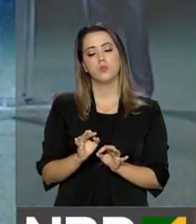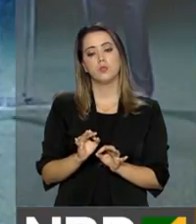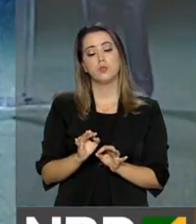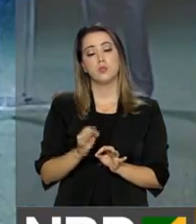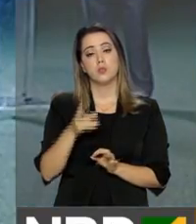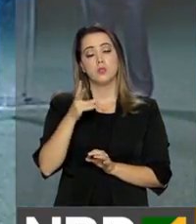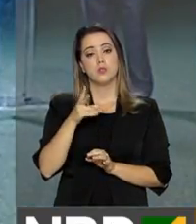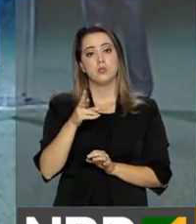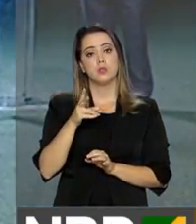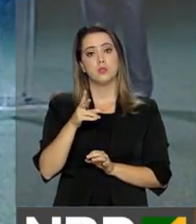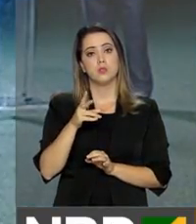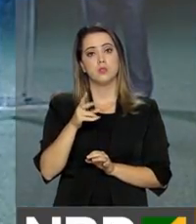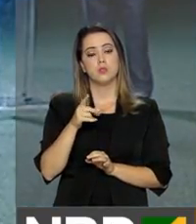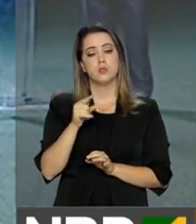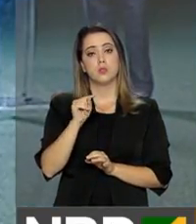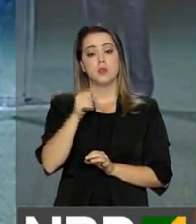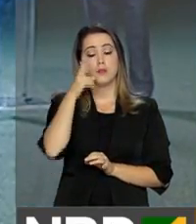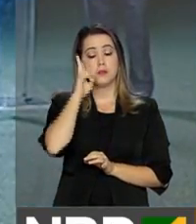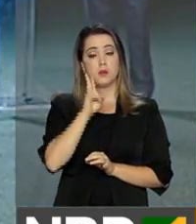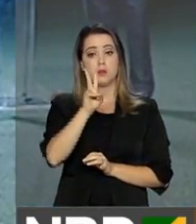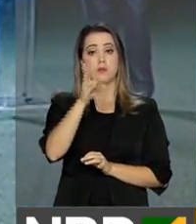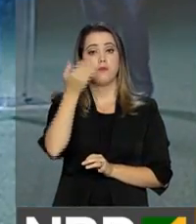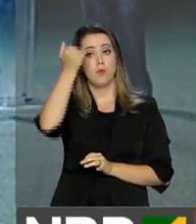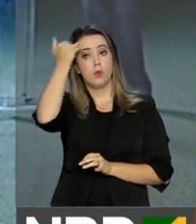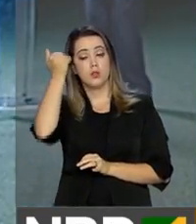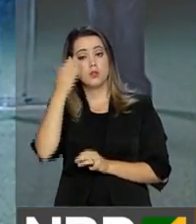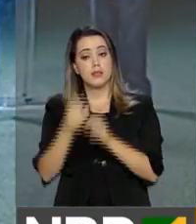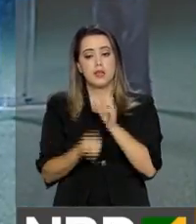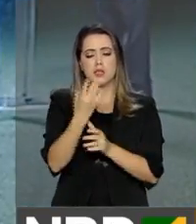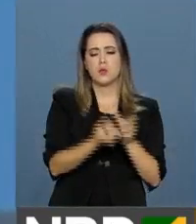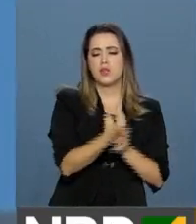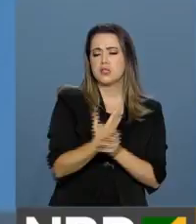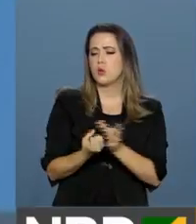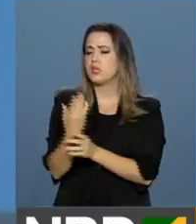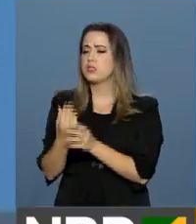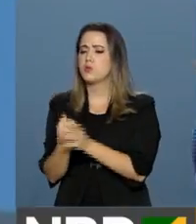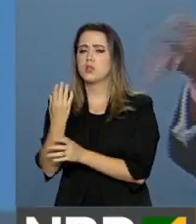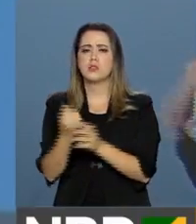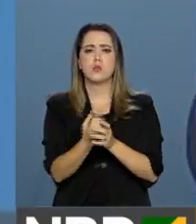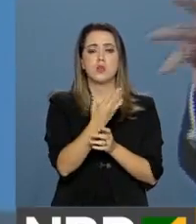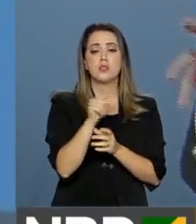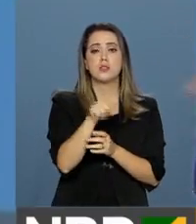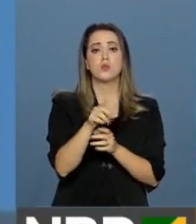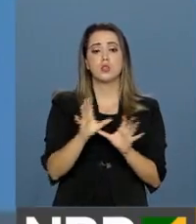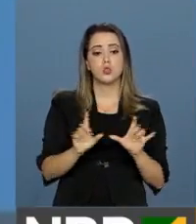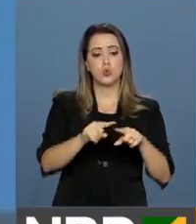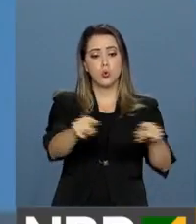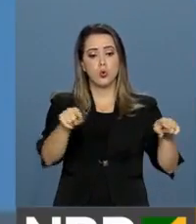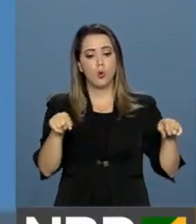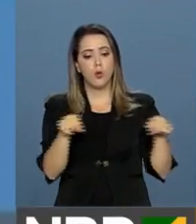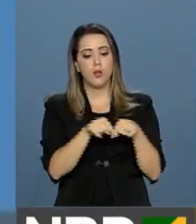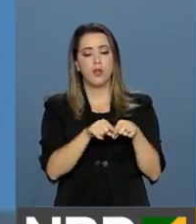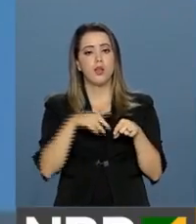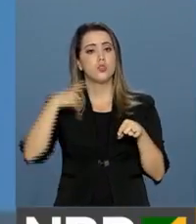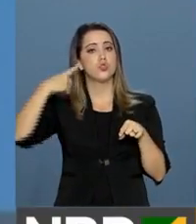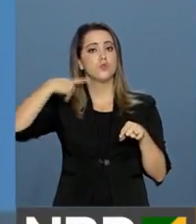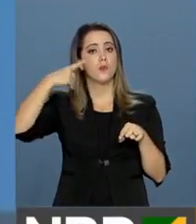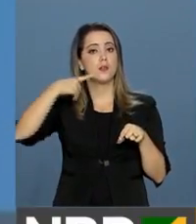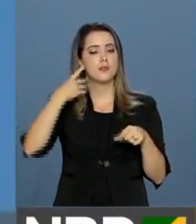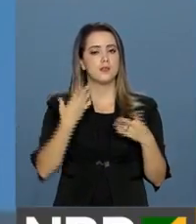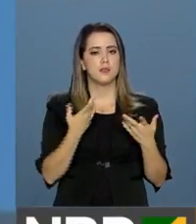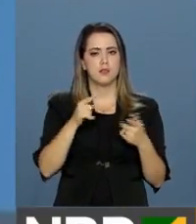advocacia especialmente no estado de são paulo não é pretexto de colher dados de clientes